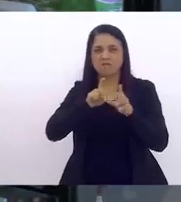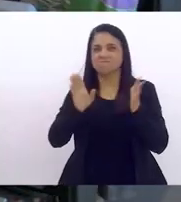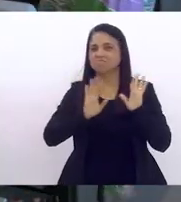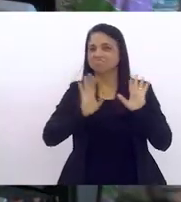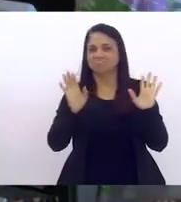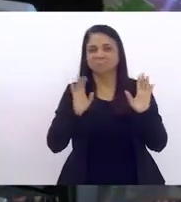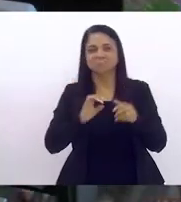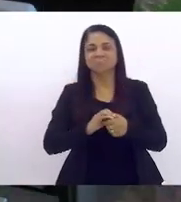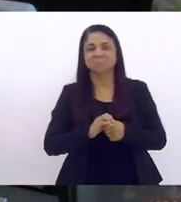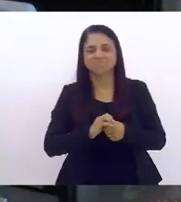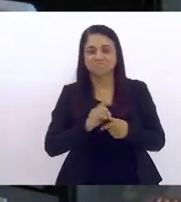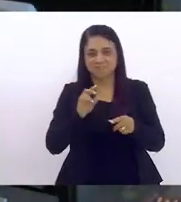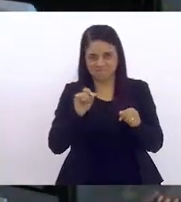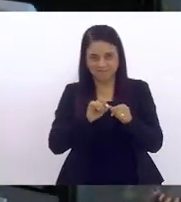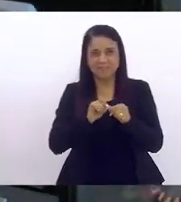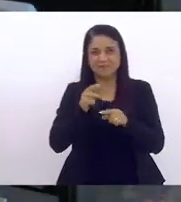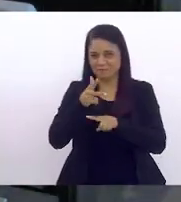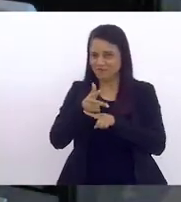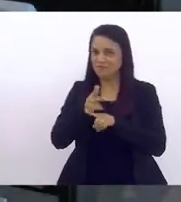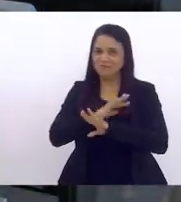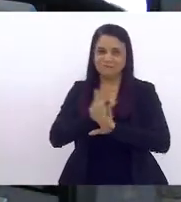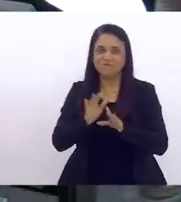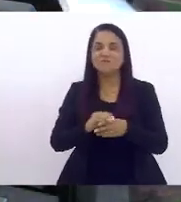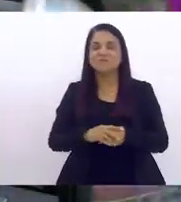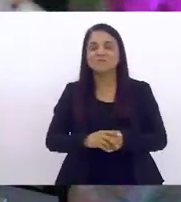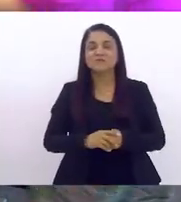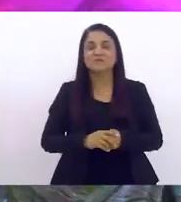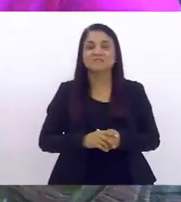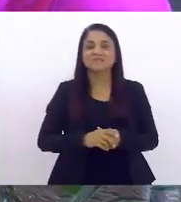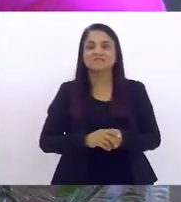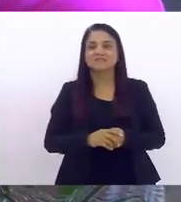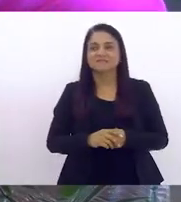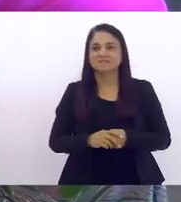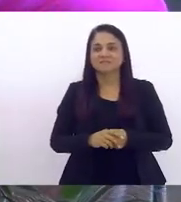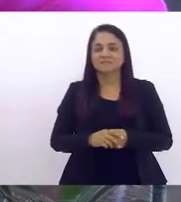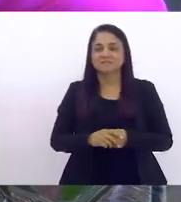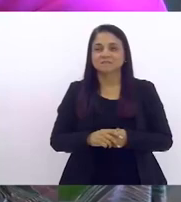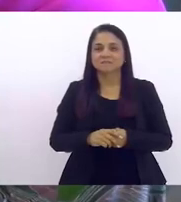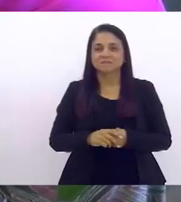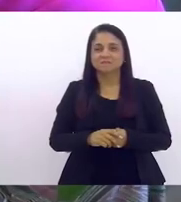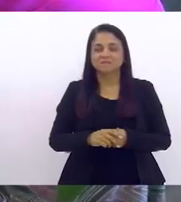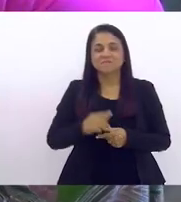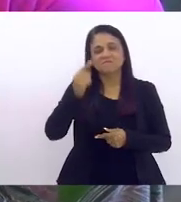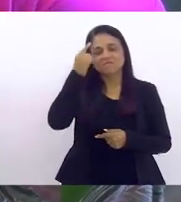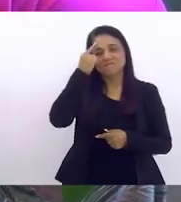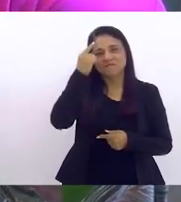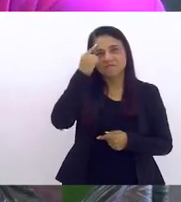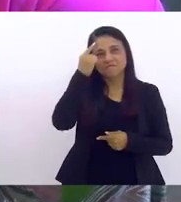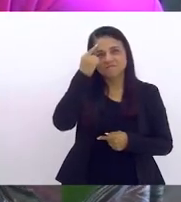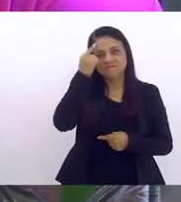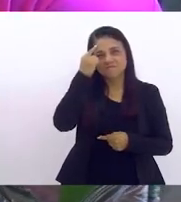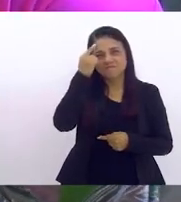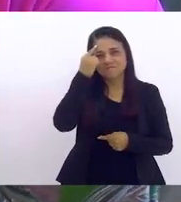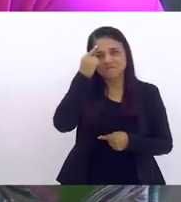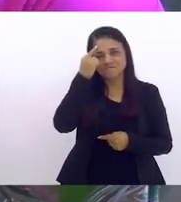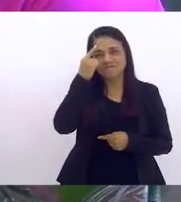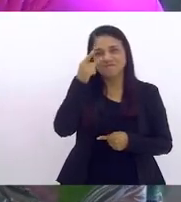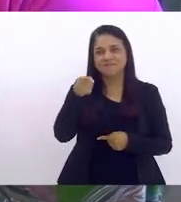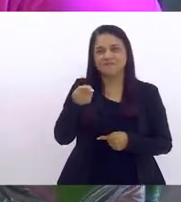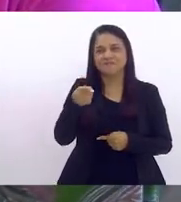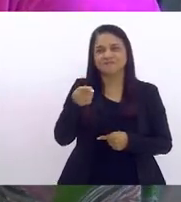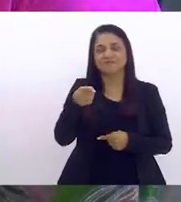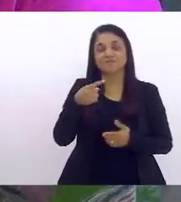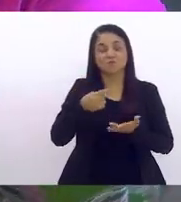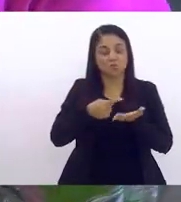autonomia para fazer. Bom, então... ainda pensando aqui nessas operações aqui